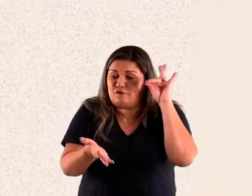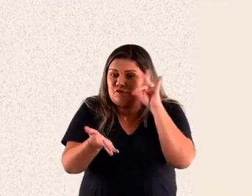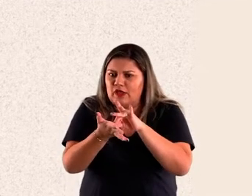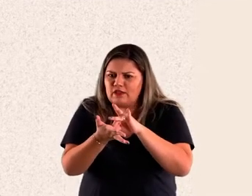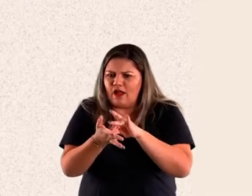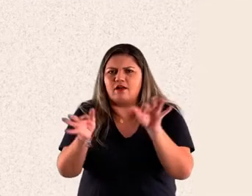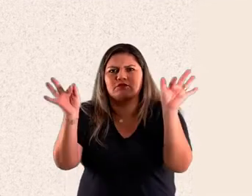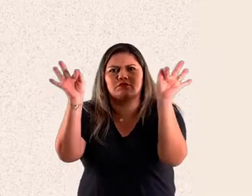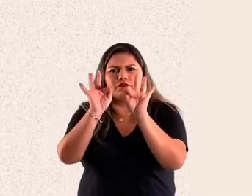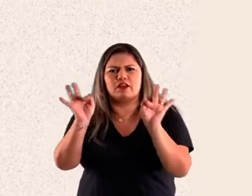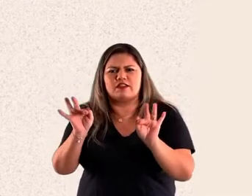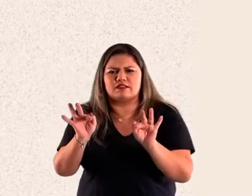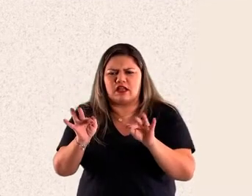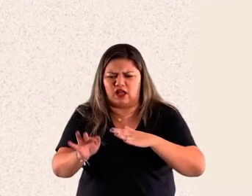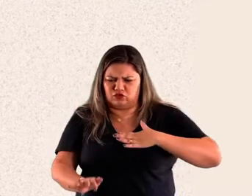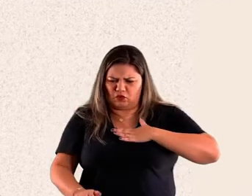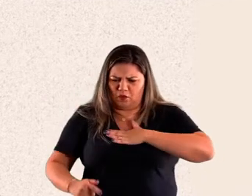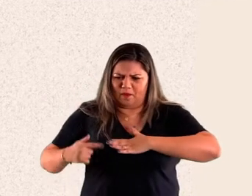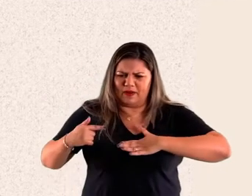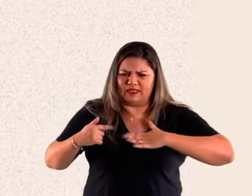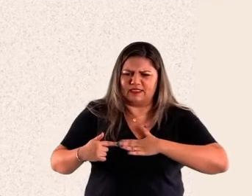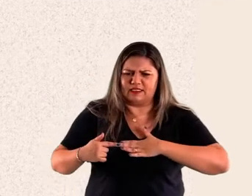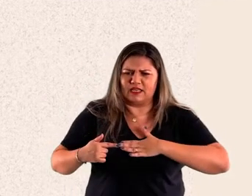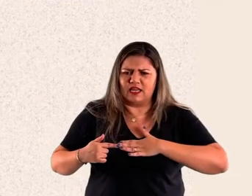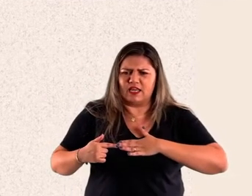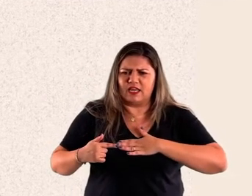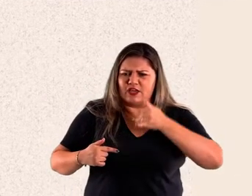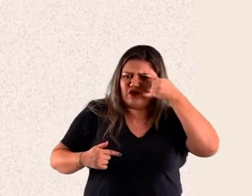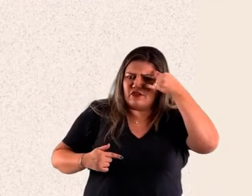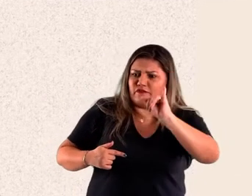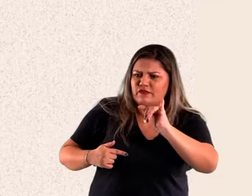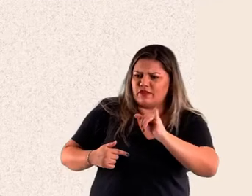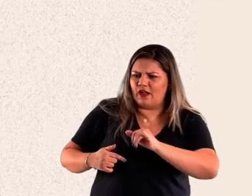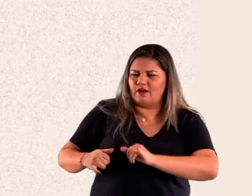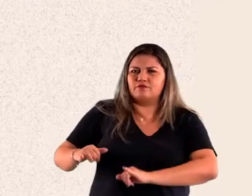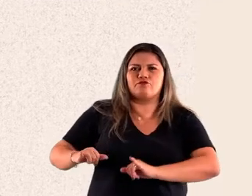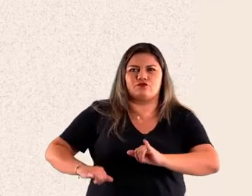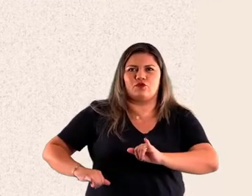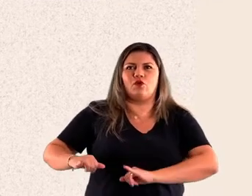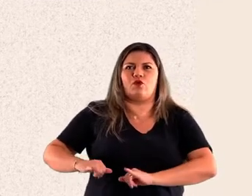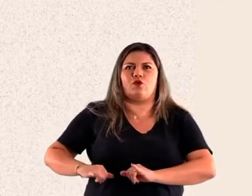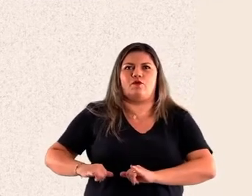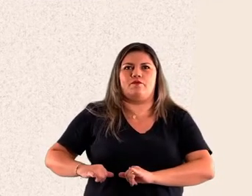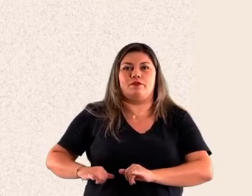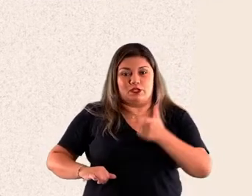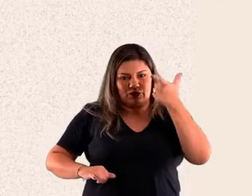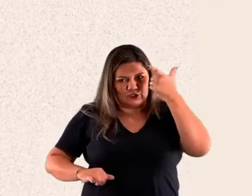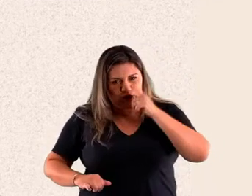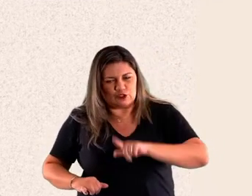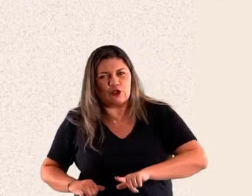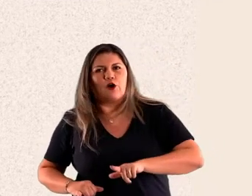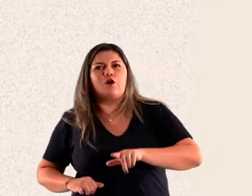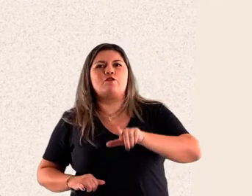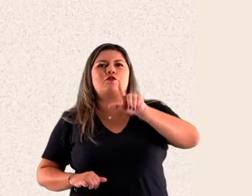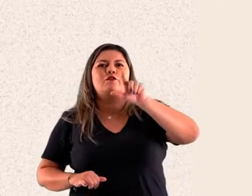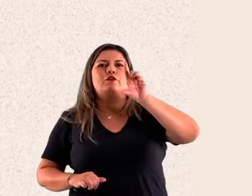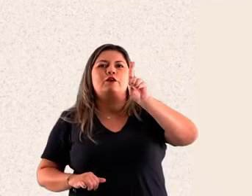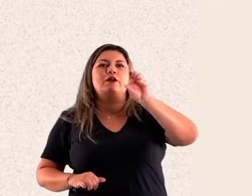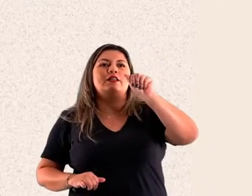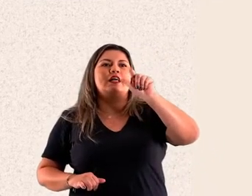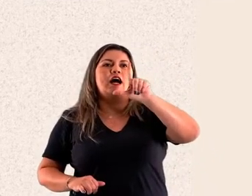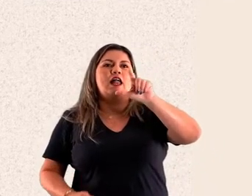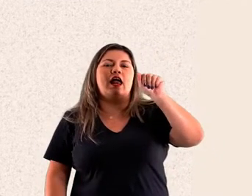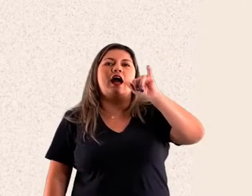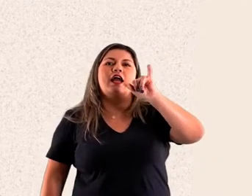Esse Nosso Prazer e essa evitação da dor Oi e aí mais uma vez Dalai Lama gosto muito dessa frase